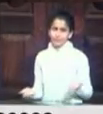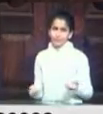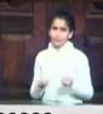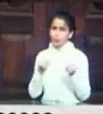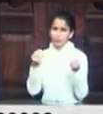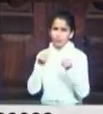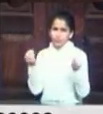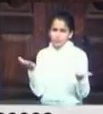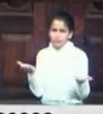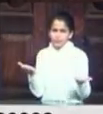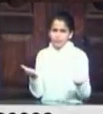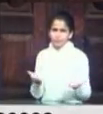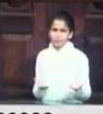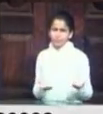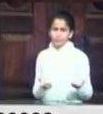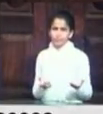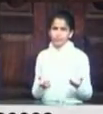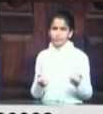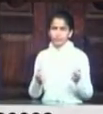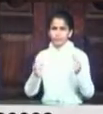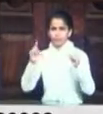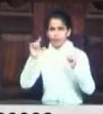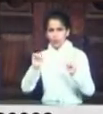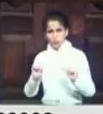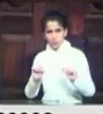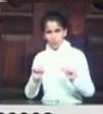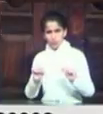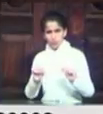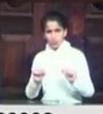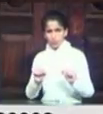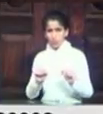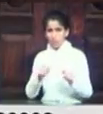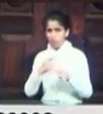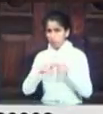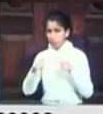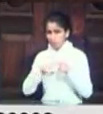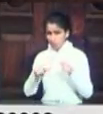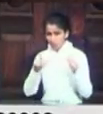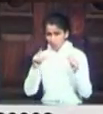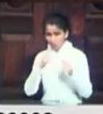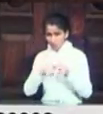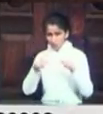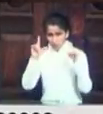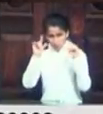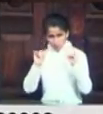Aperfeiçoar como? Reduzindo um pouco a tragédia?